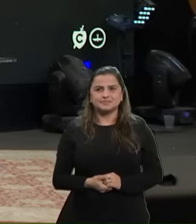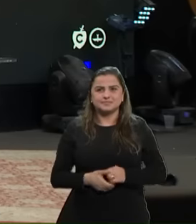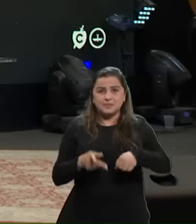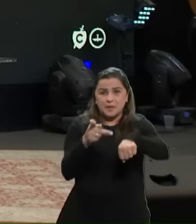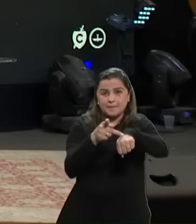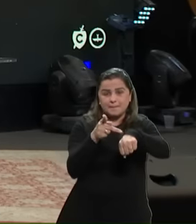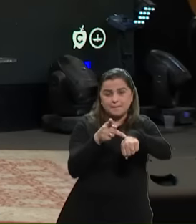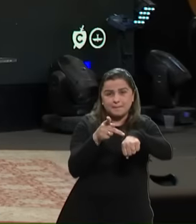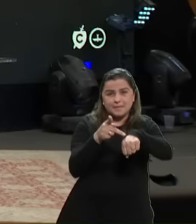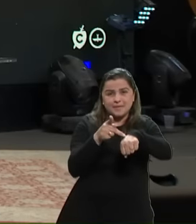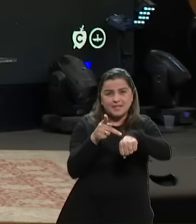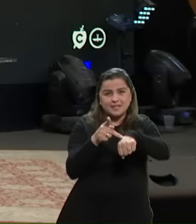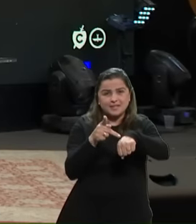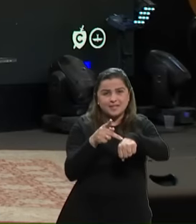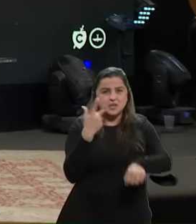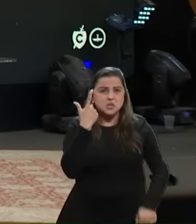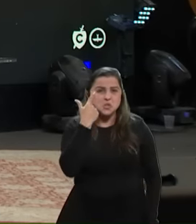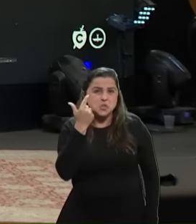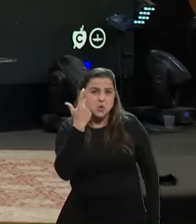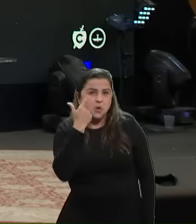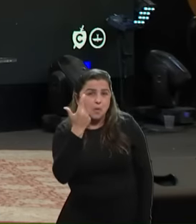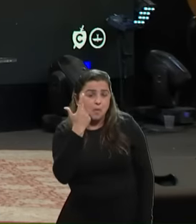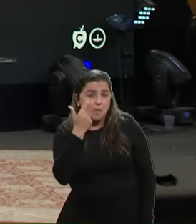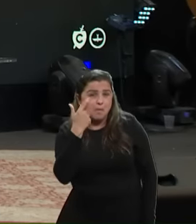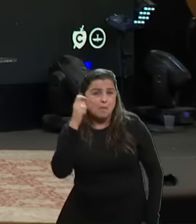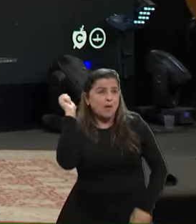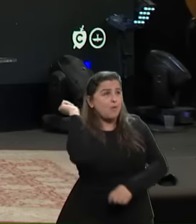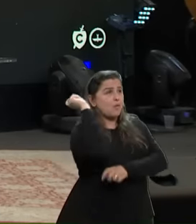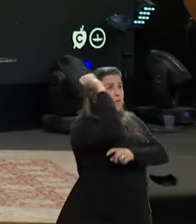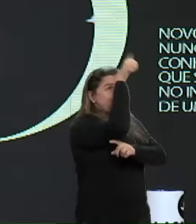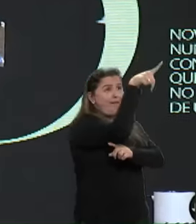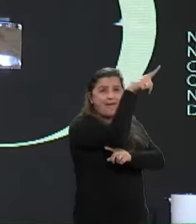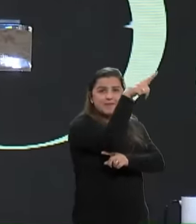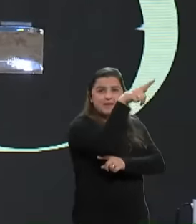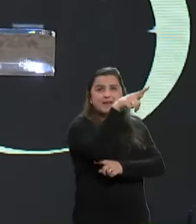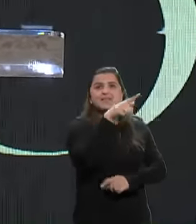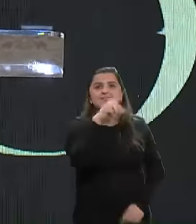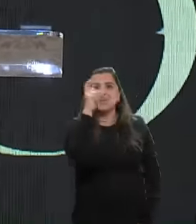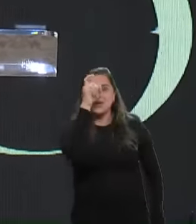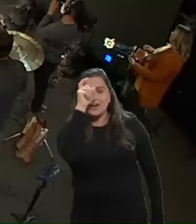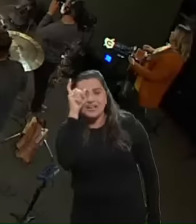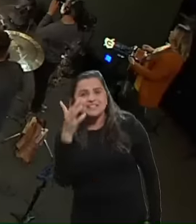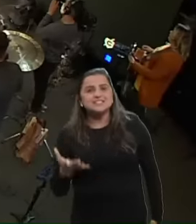Pedras comunes derriban Golias. Pedras do rio mudam a história da tua casa.